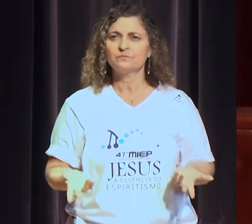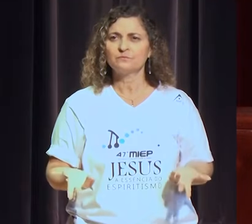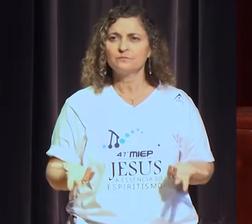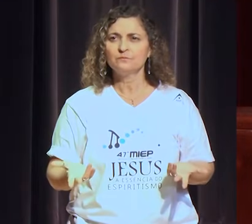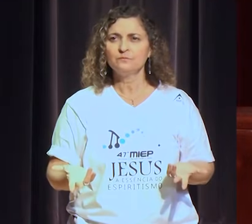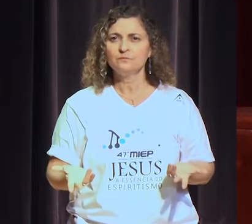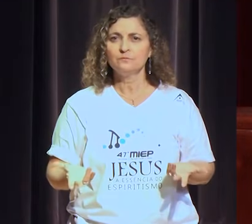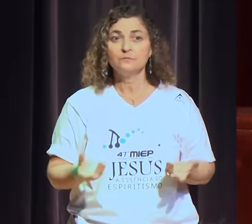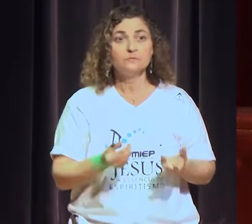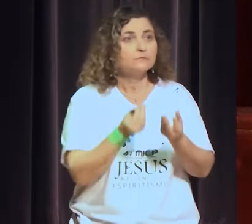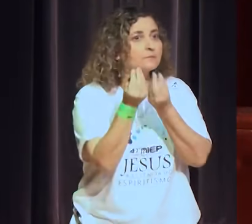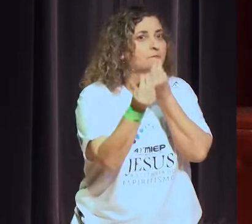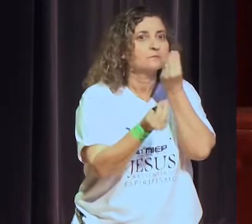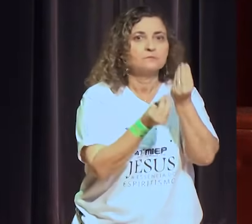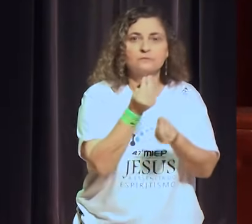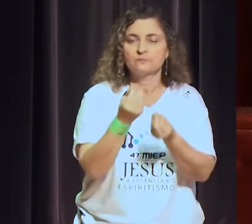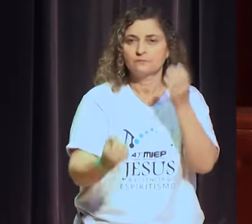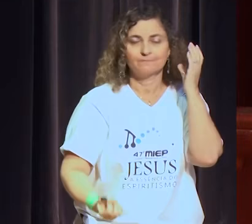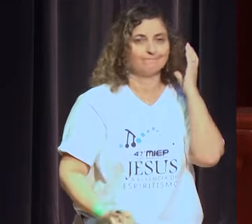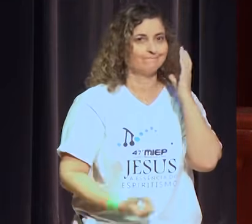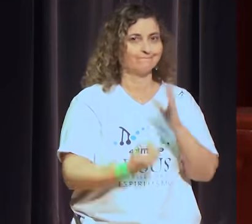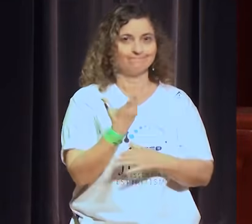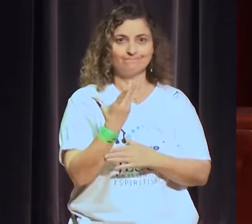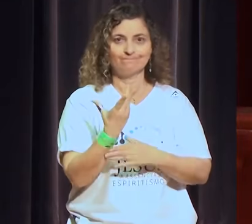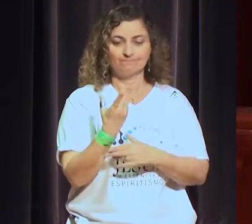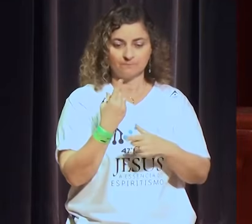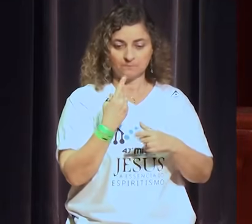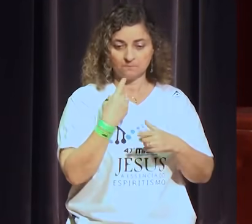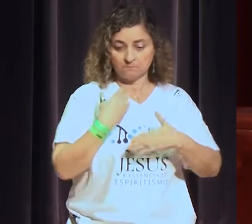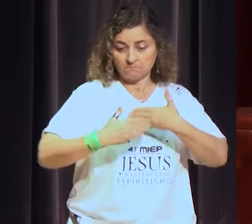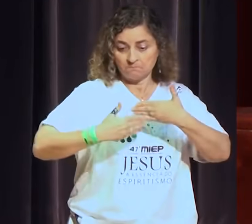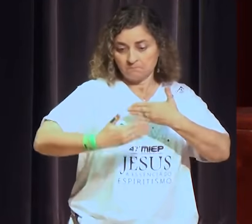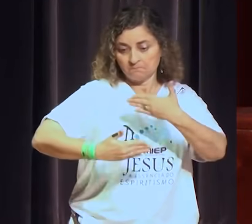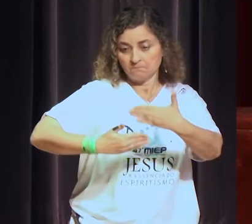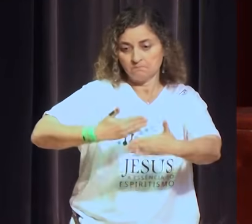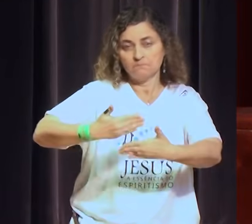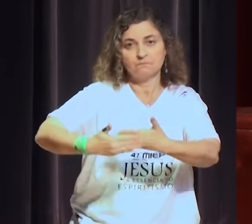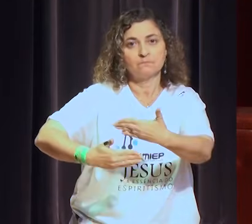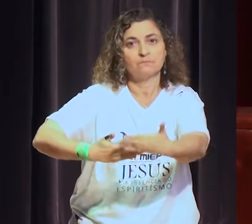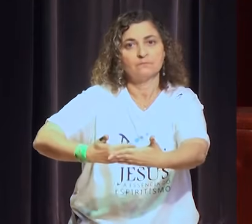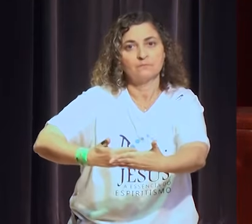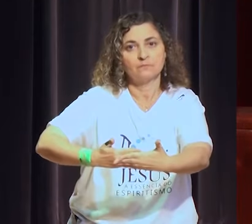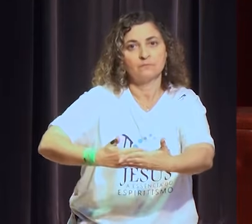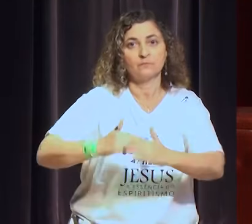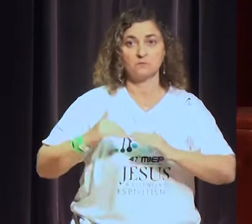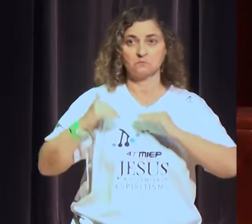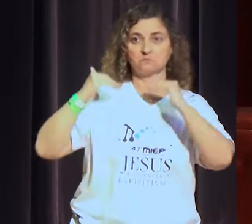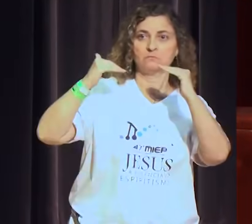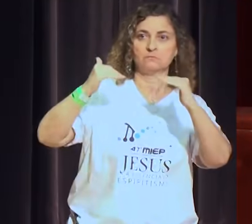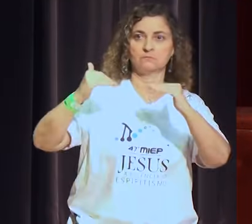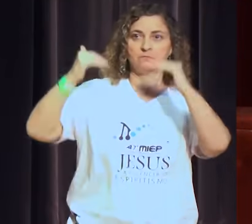como que acontece o processo de evolução religiosa? Então, evolução religiosa é